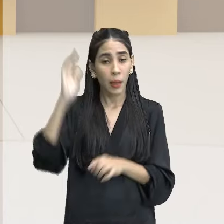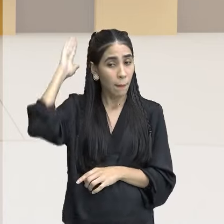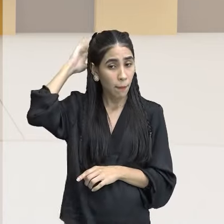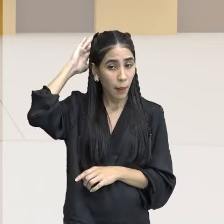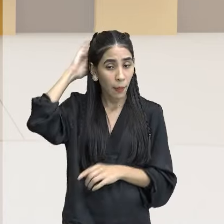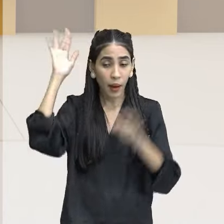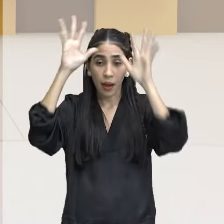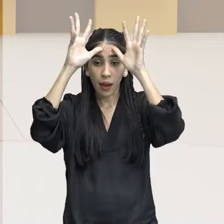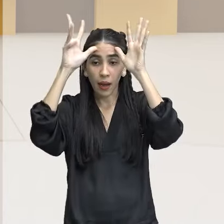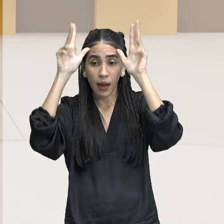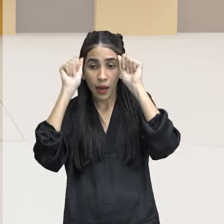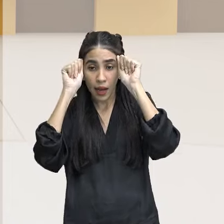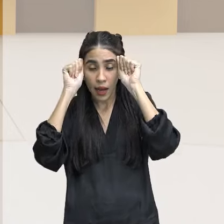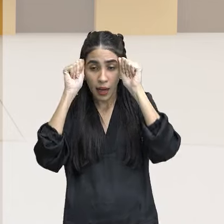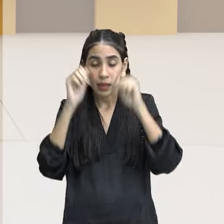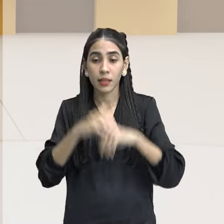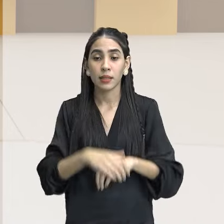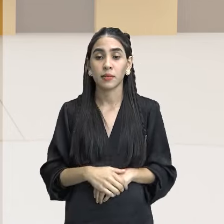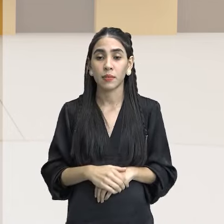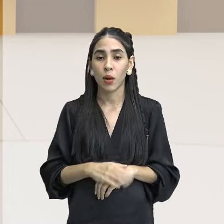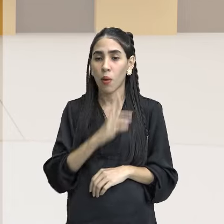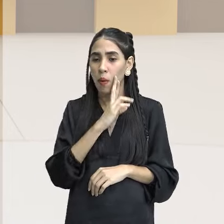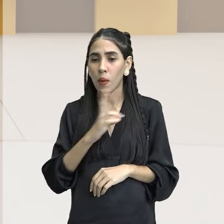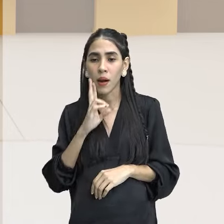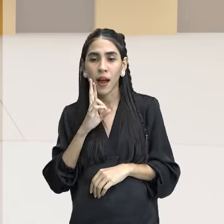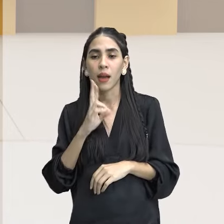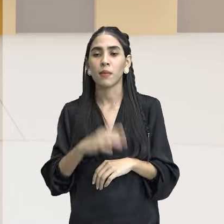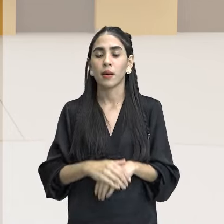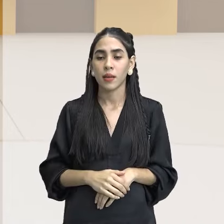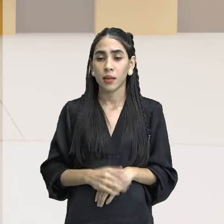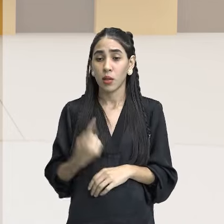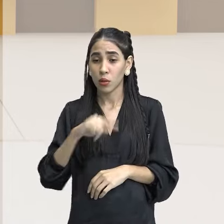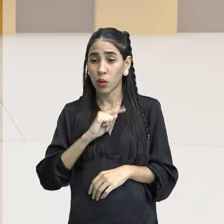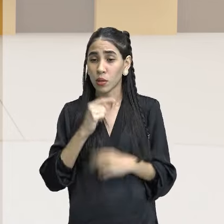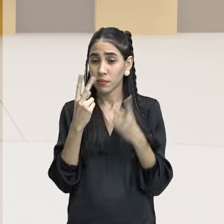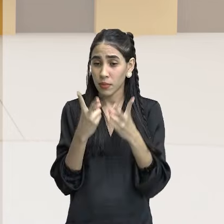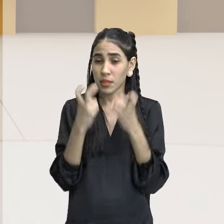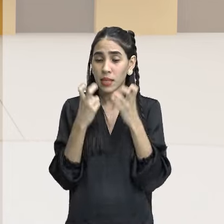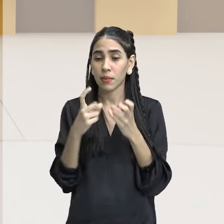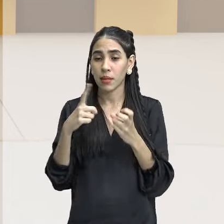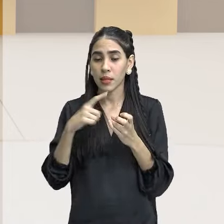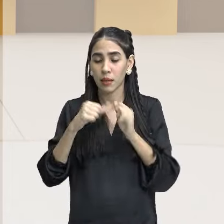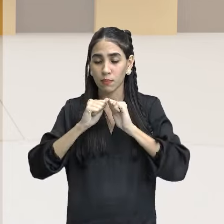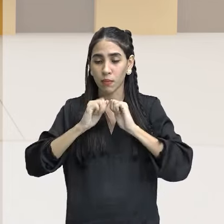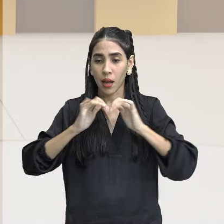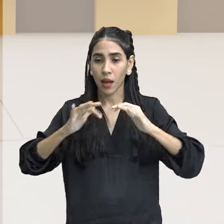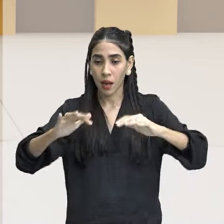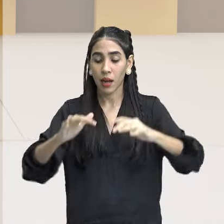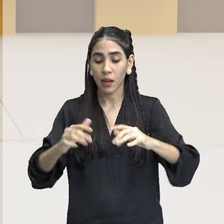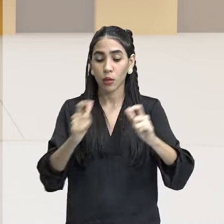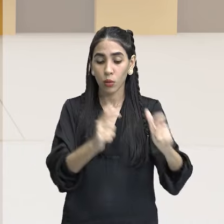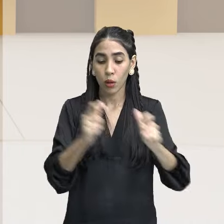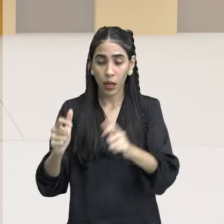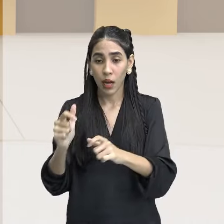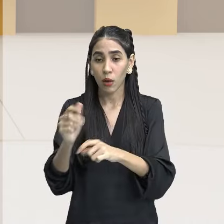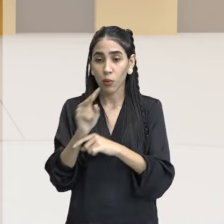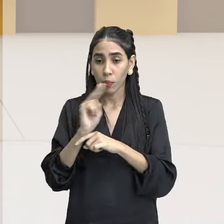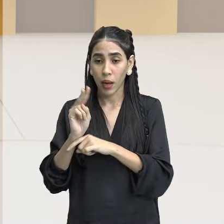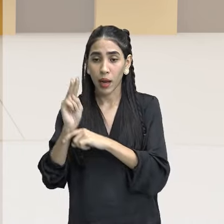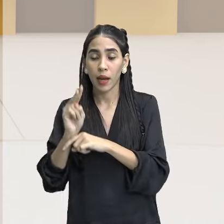Acre, Rondônia, até Roraima, a gente observa que vão existir uma grande extensão aí de unidades de conservação